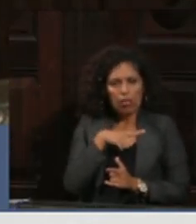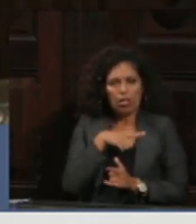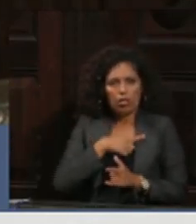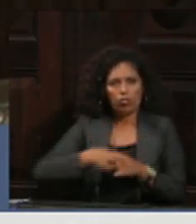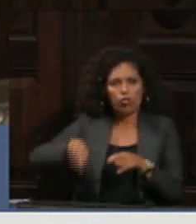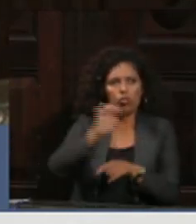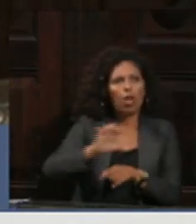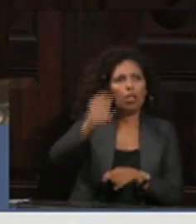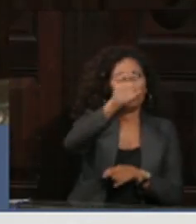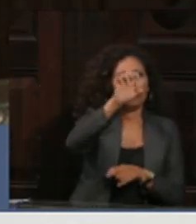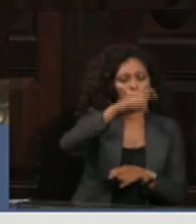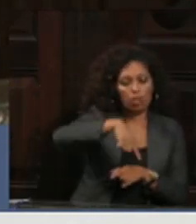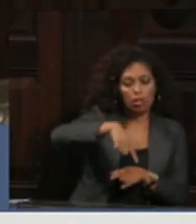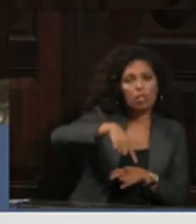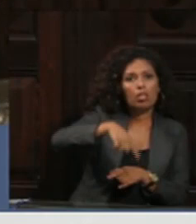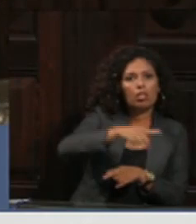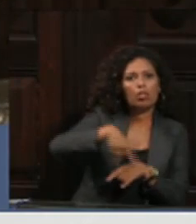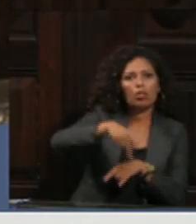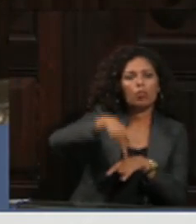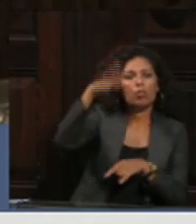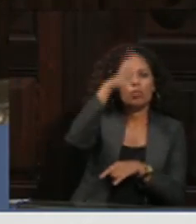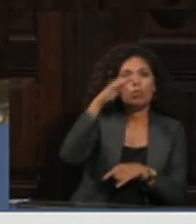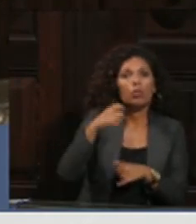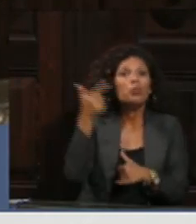militares não possuem